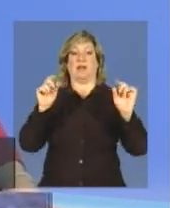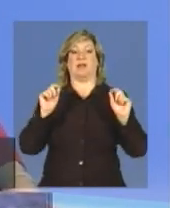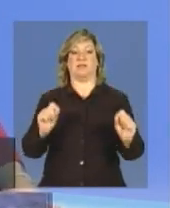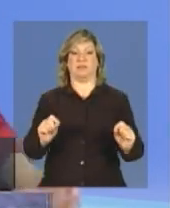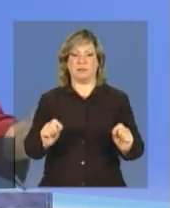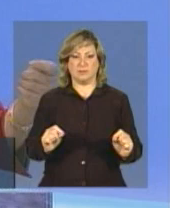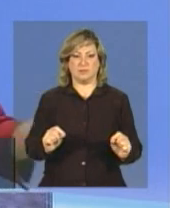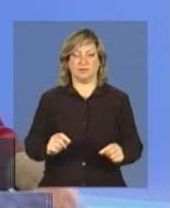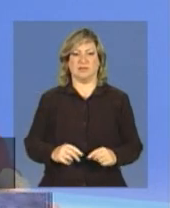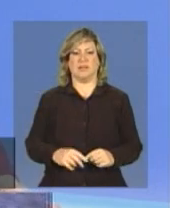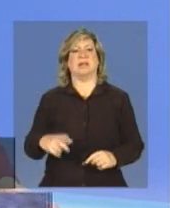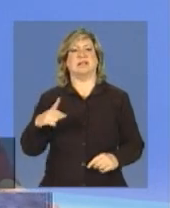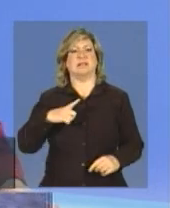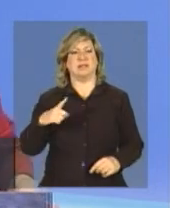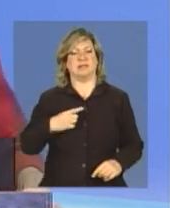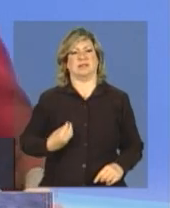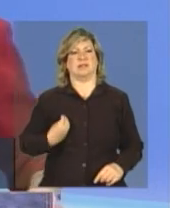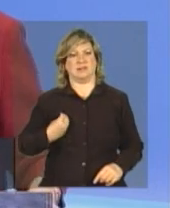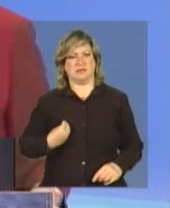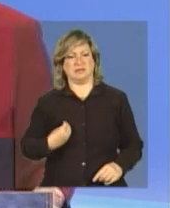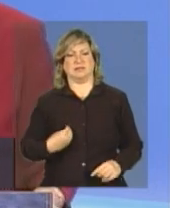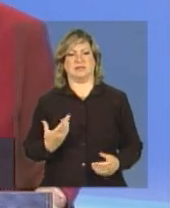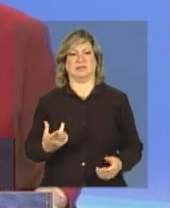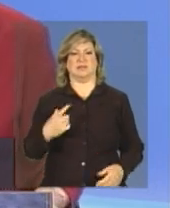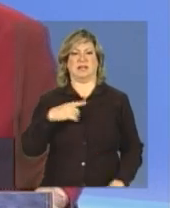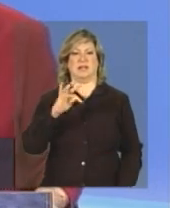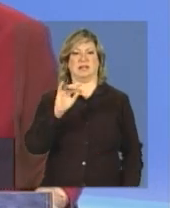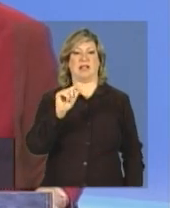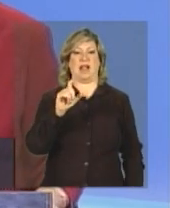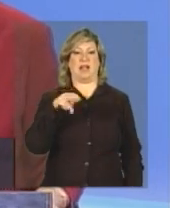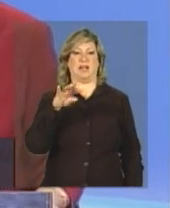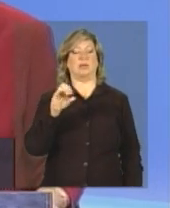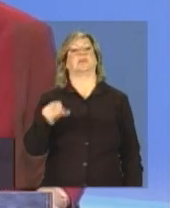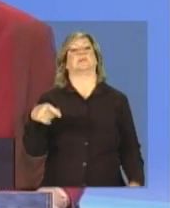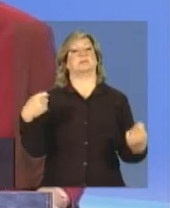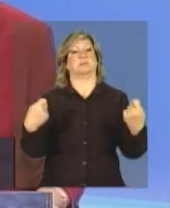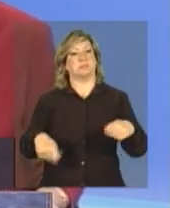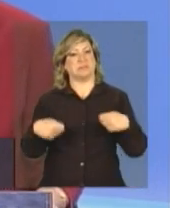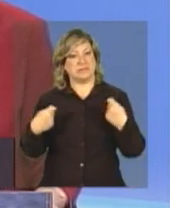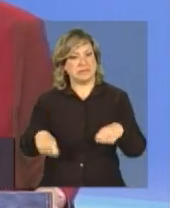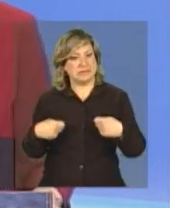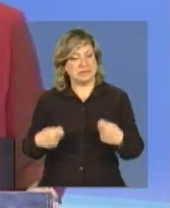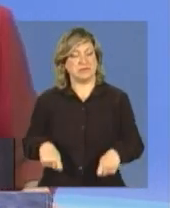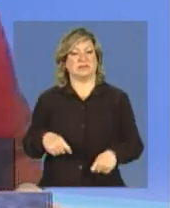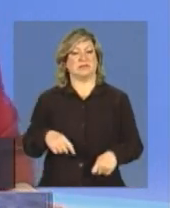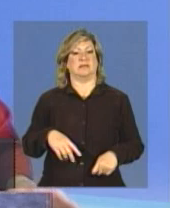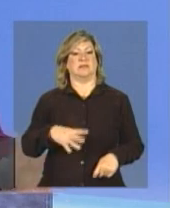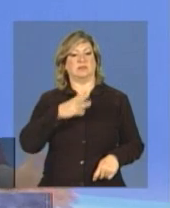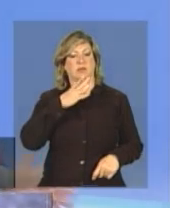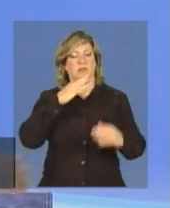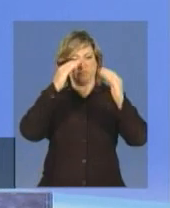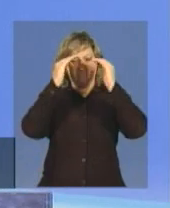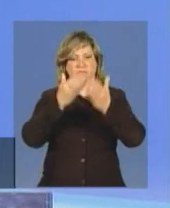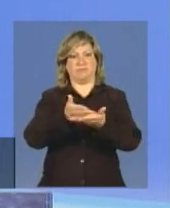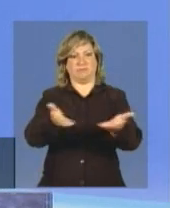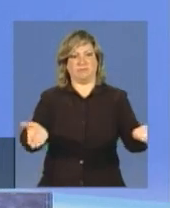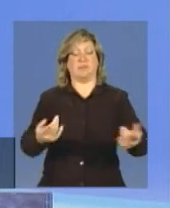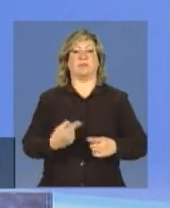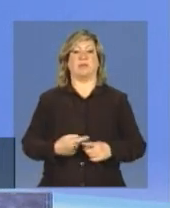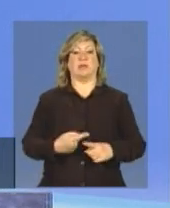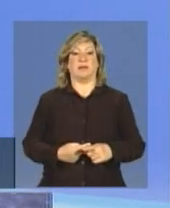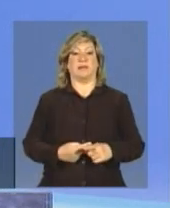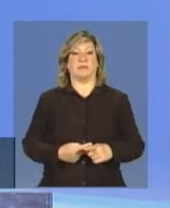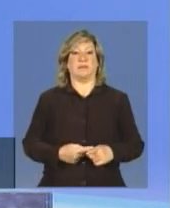que existem talentos e que esses talentos devem ser reconhecidos. E, obviamente,